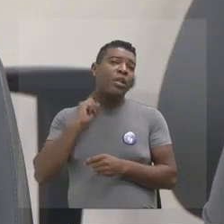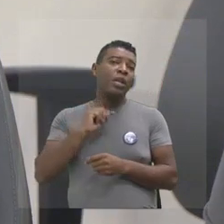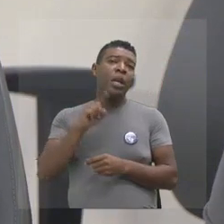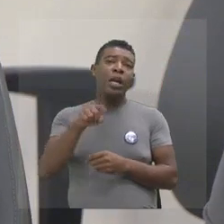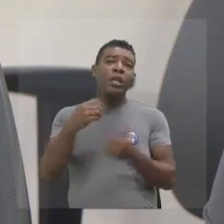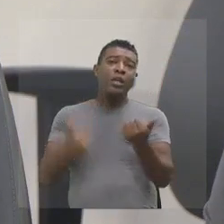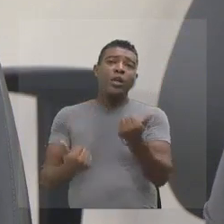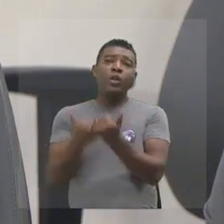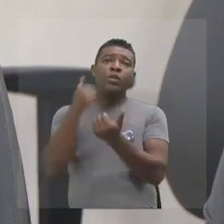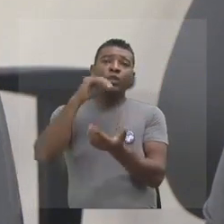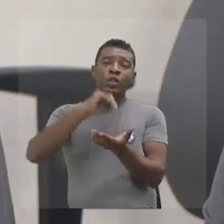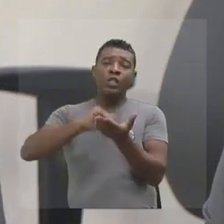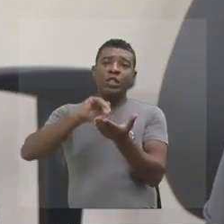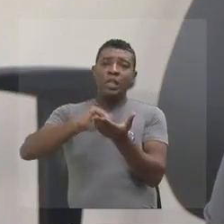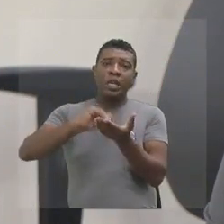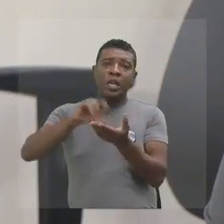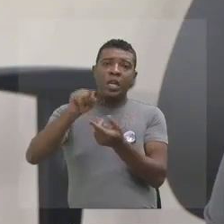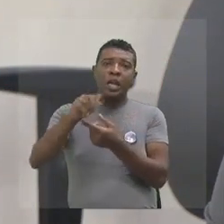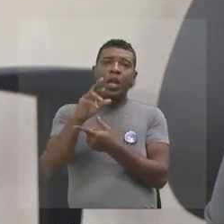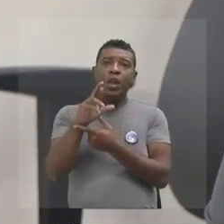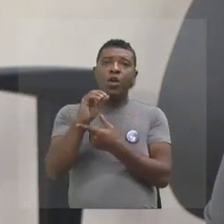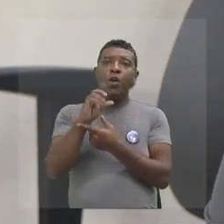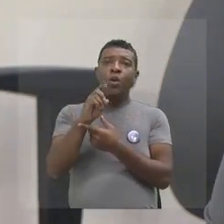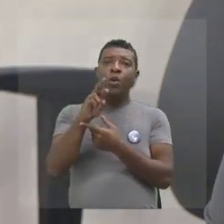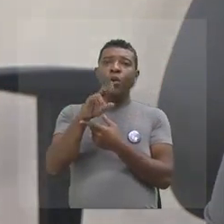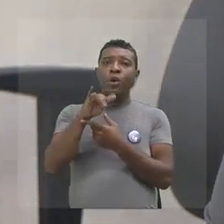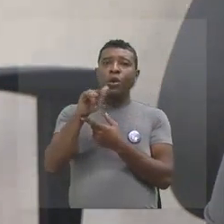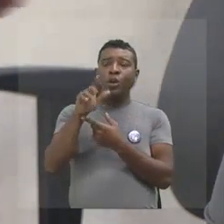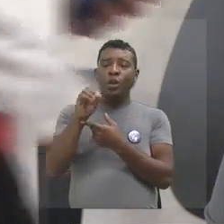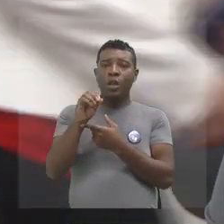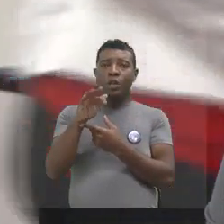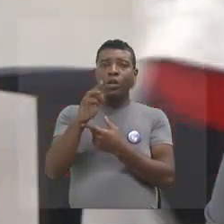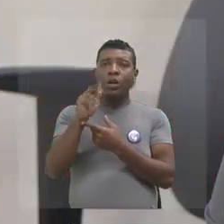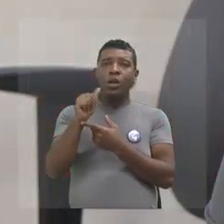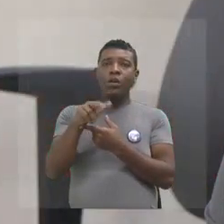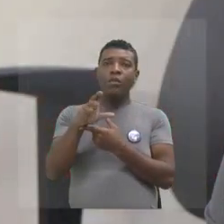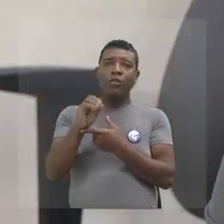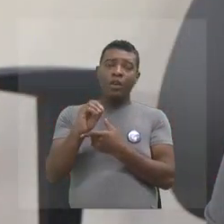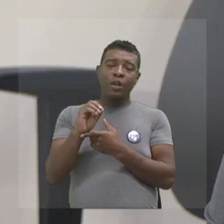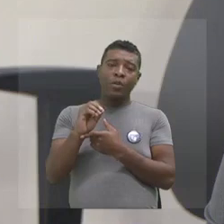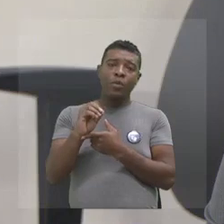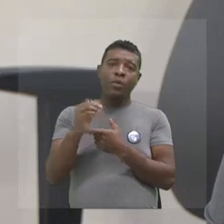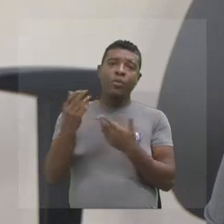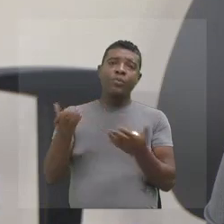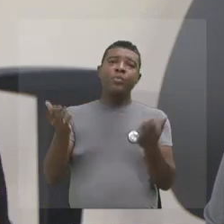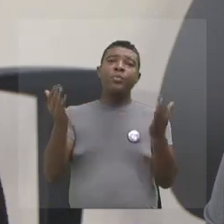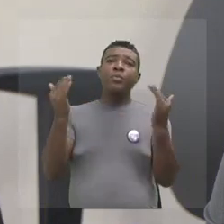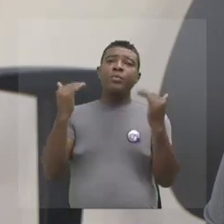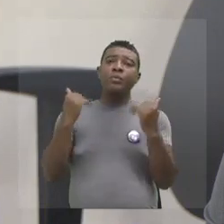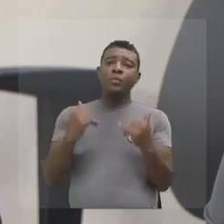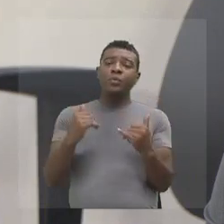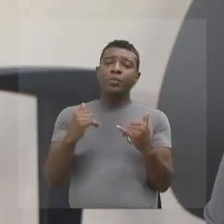subsecretário é o nosso secretário Rodrigo Franco bem em relação